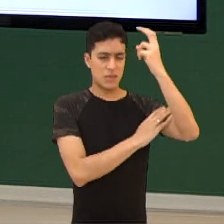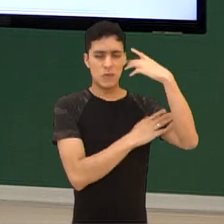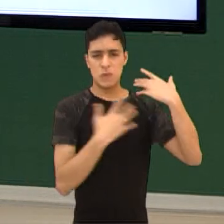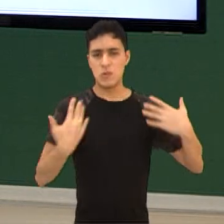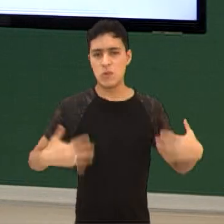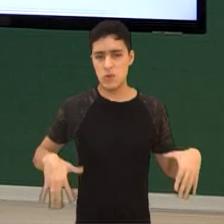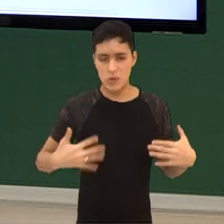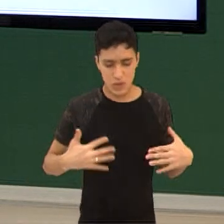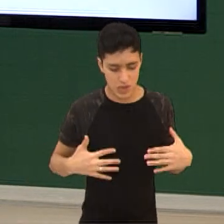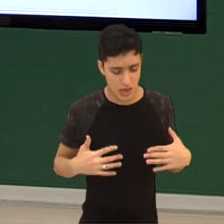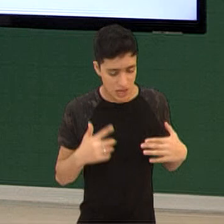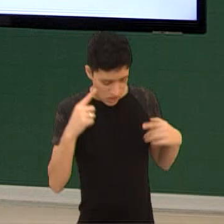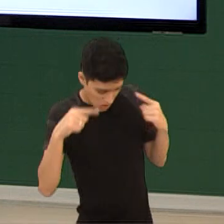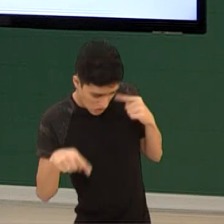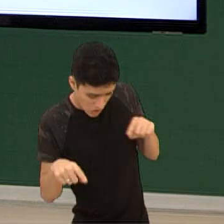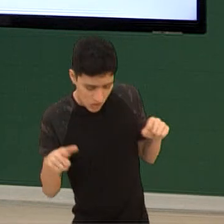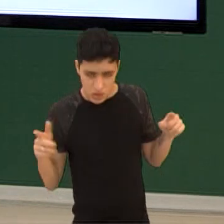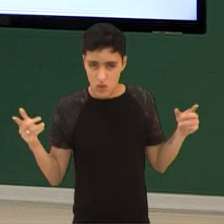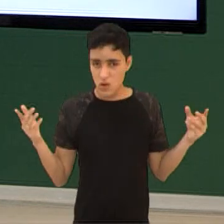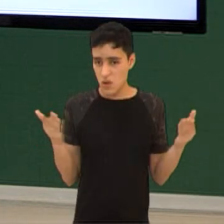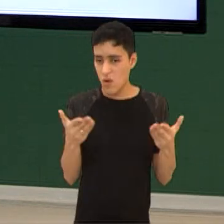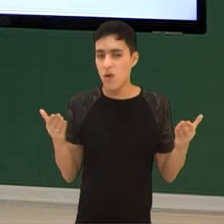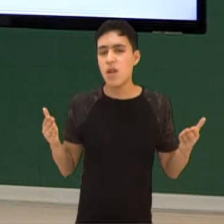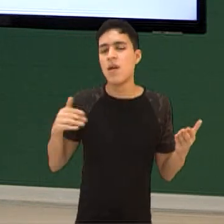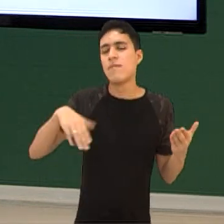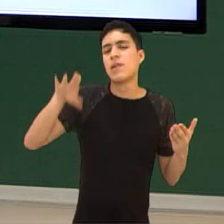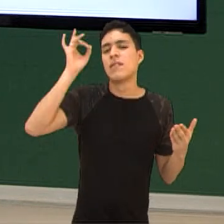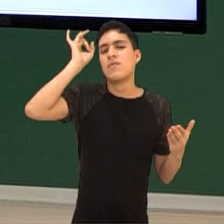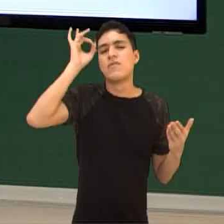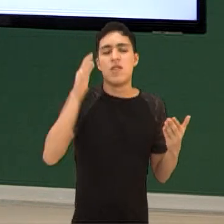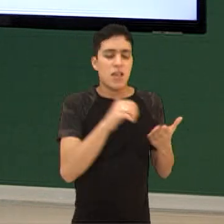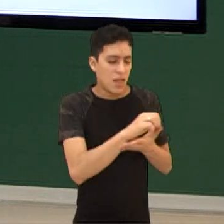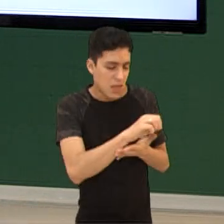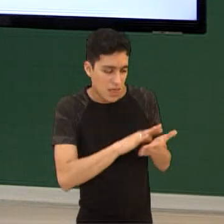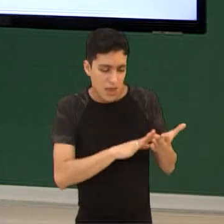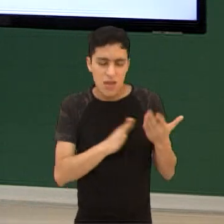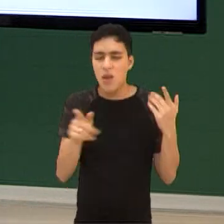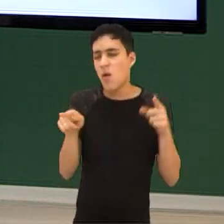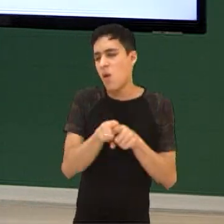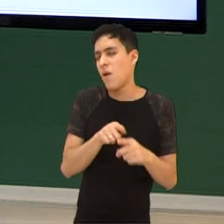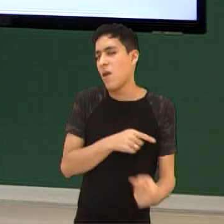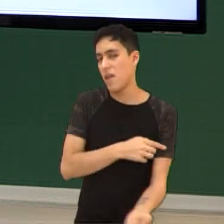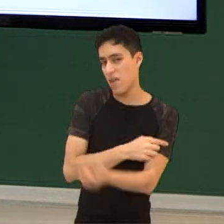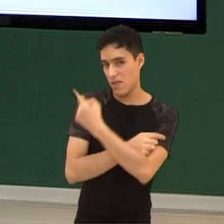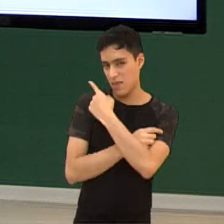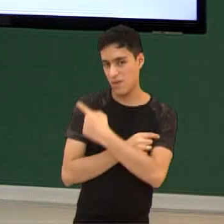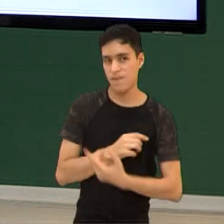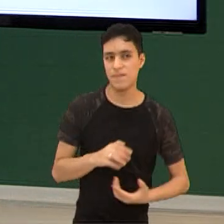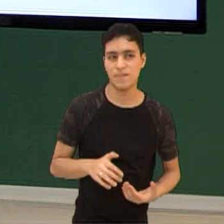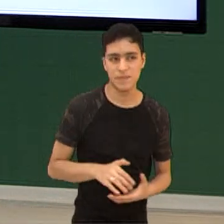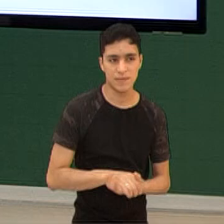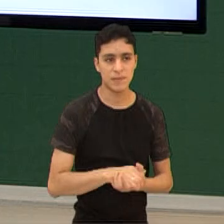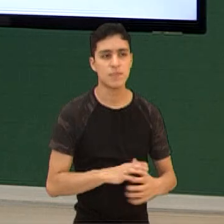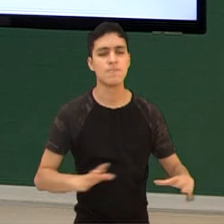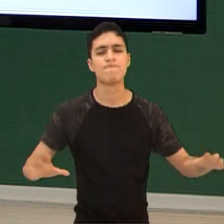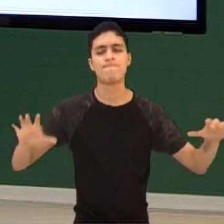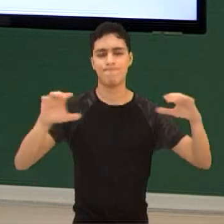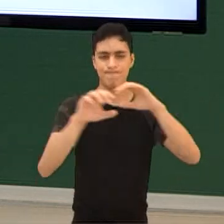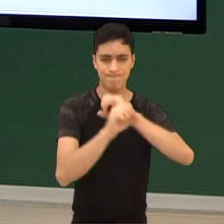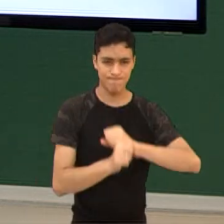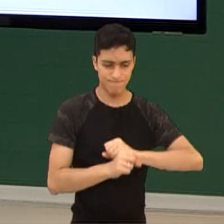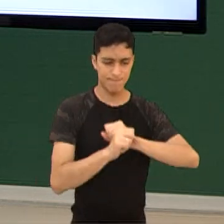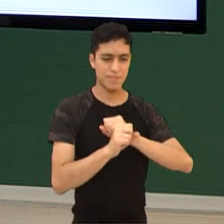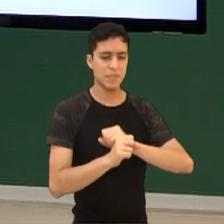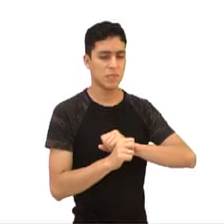demais. Fez essa descoberta e hoje fica fácil de a gente fazer um exercício como esse que está na tela. Calcule a